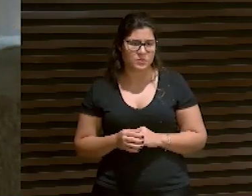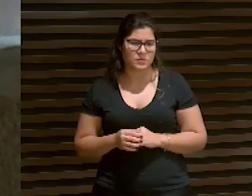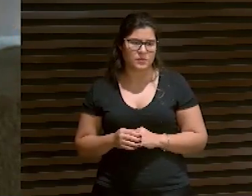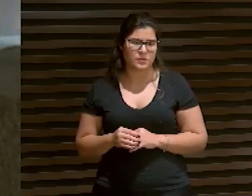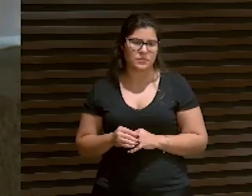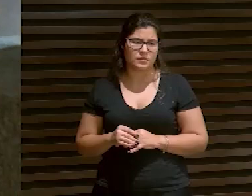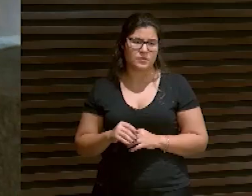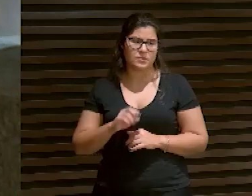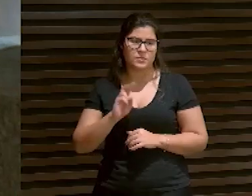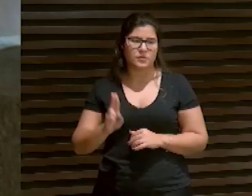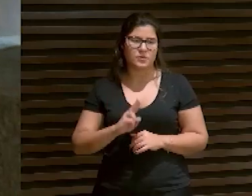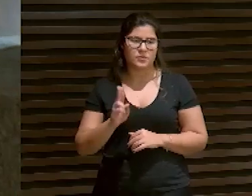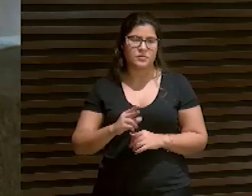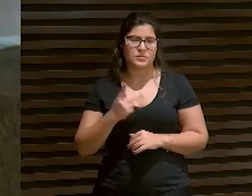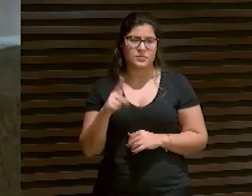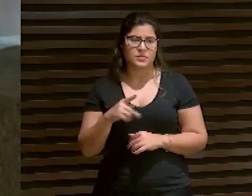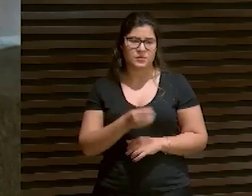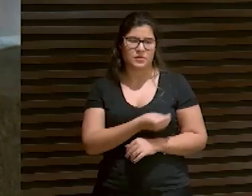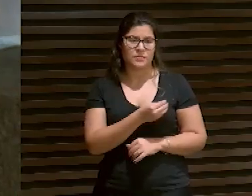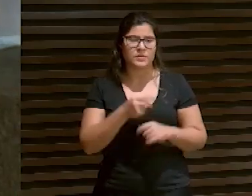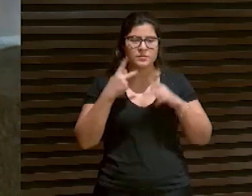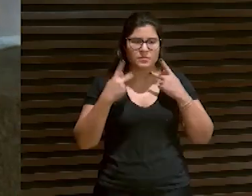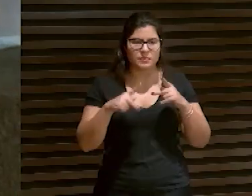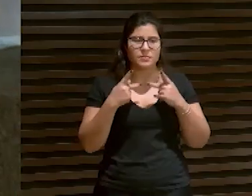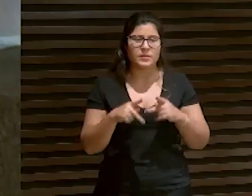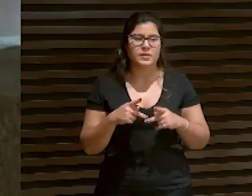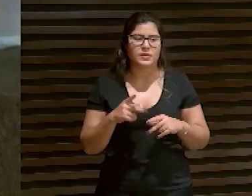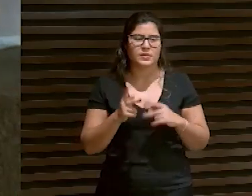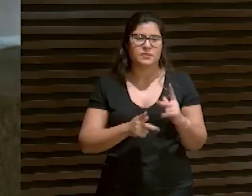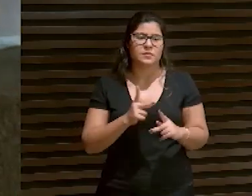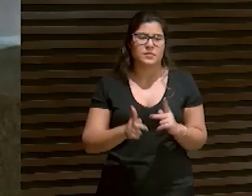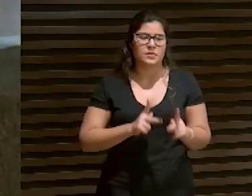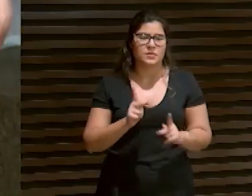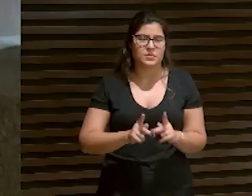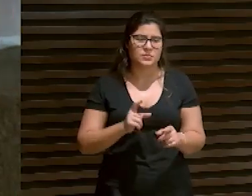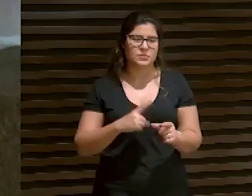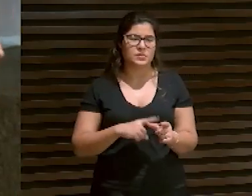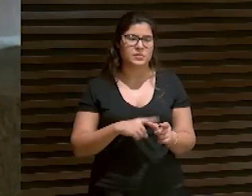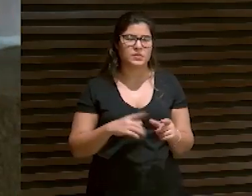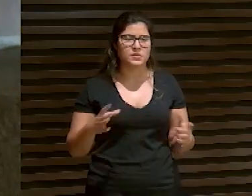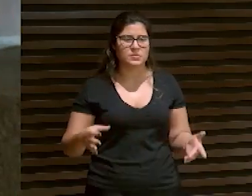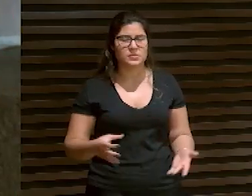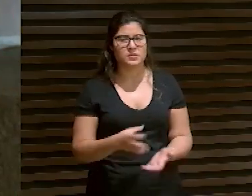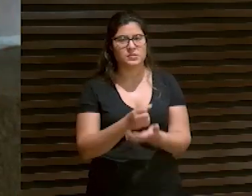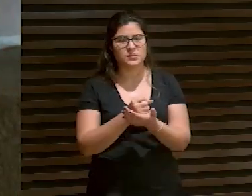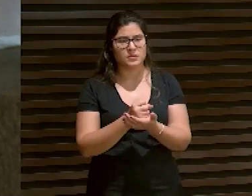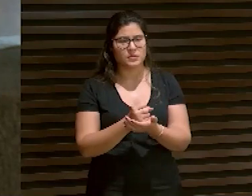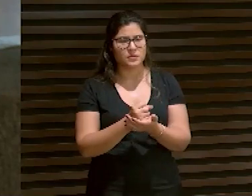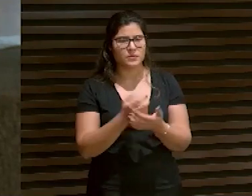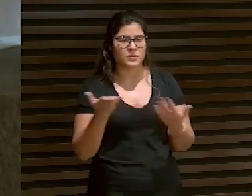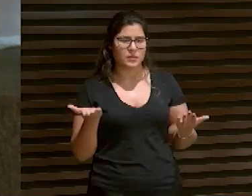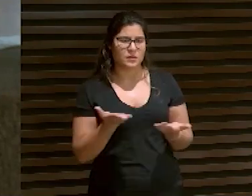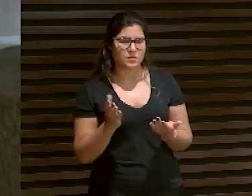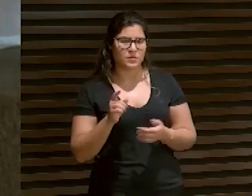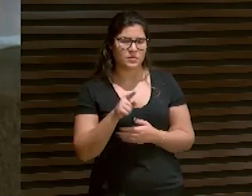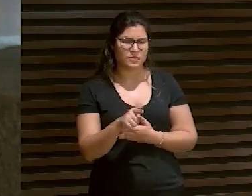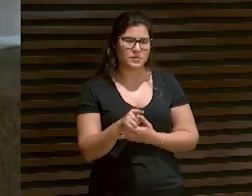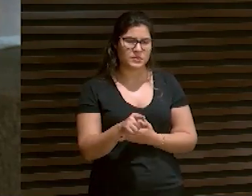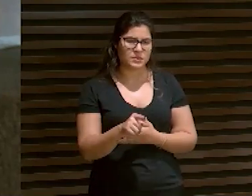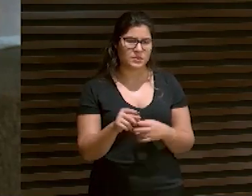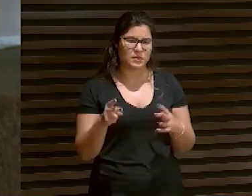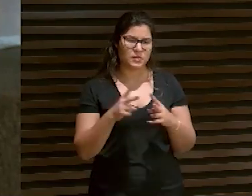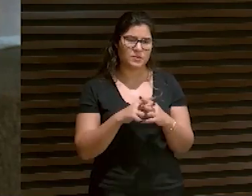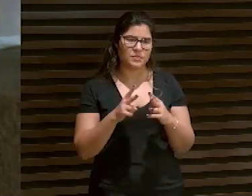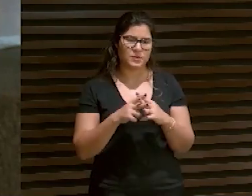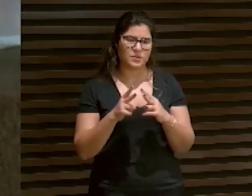salva. E agora você está fazendo toda essa questão, essa tempestade debaixo do copo d'água. Mas, irmãos, Deus é